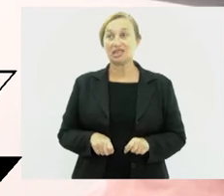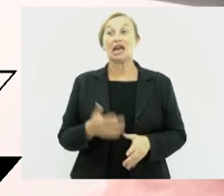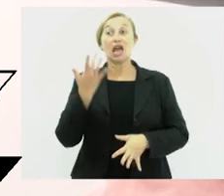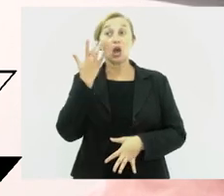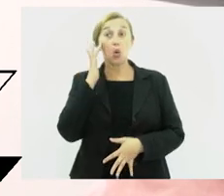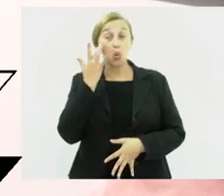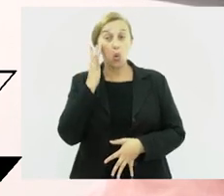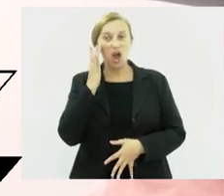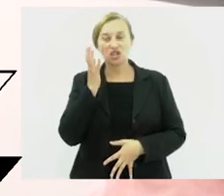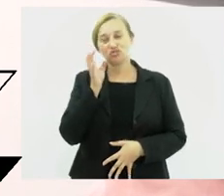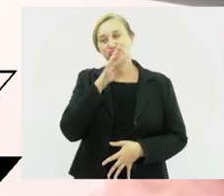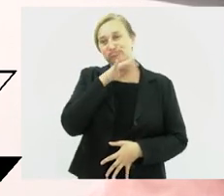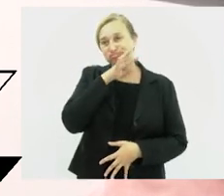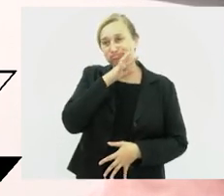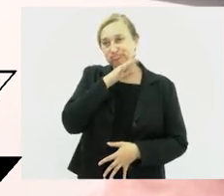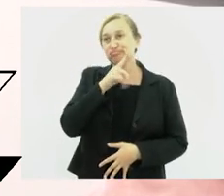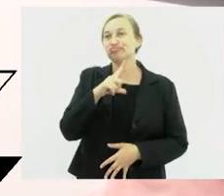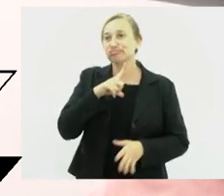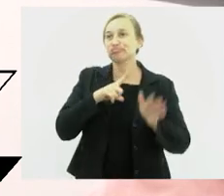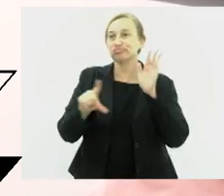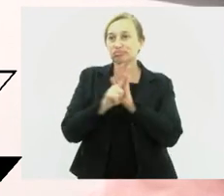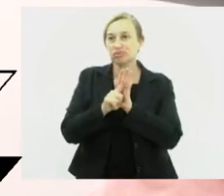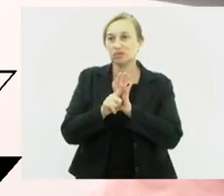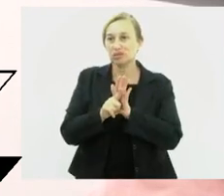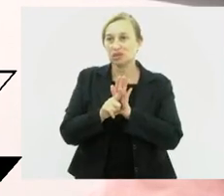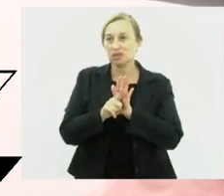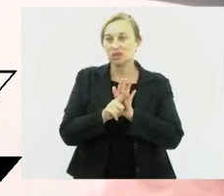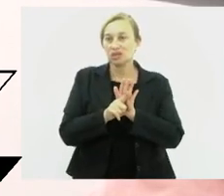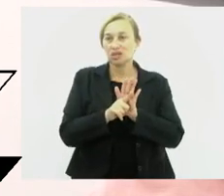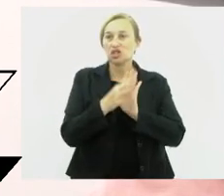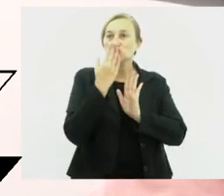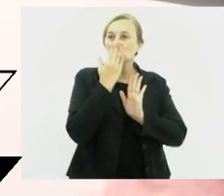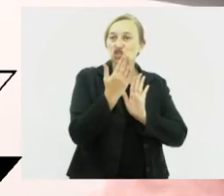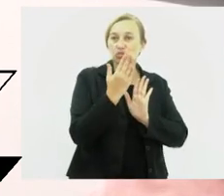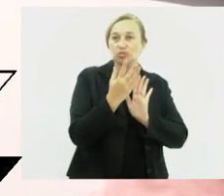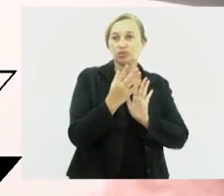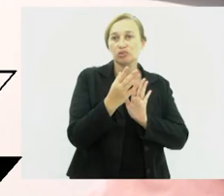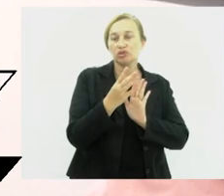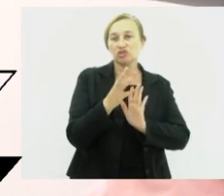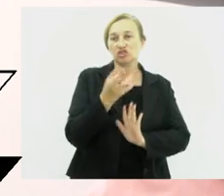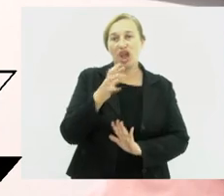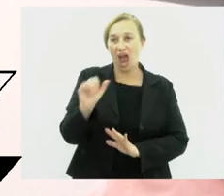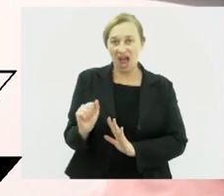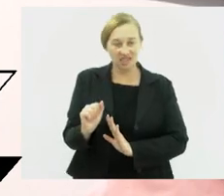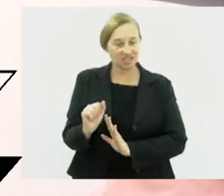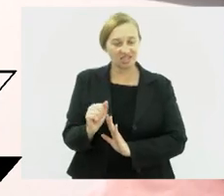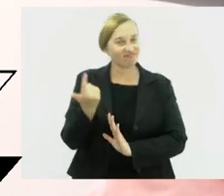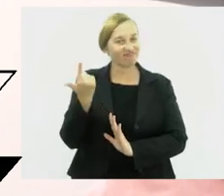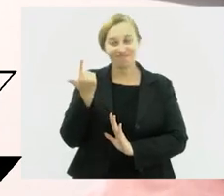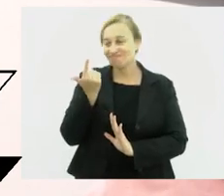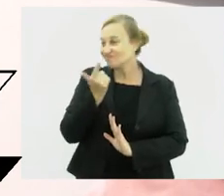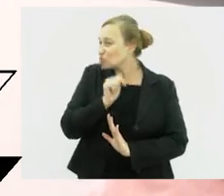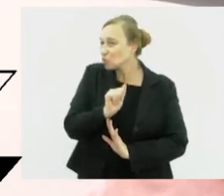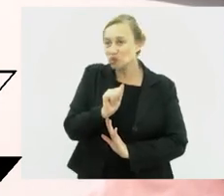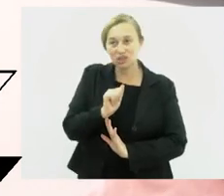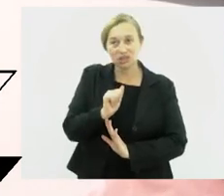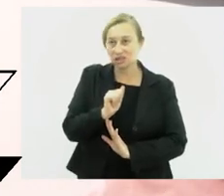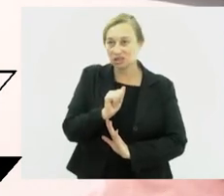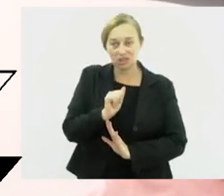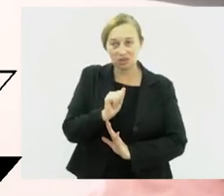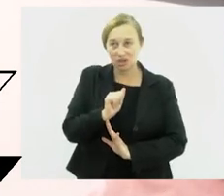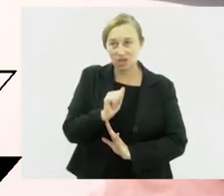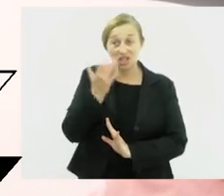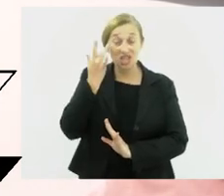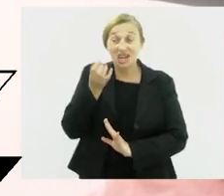acho péssimo a gente ter uma lei que define raças como bravio. Me desculpe. Não consigo achar que é salutar